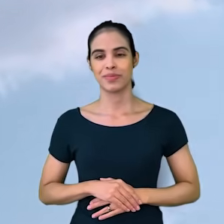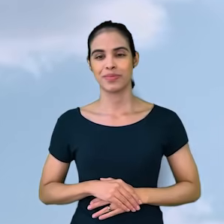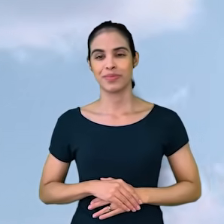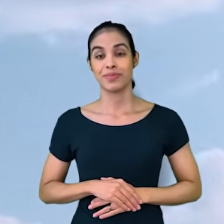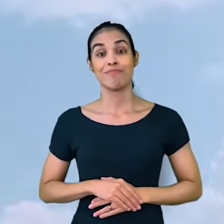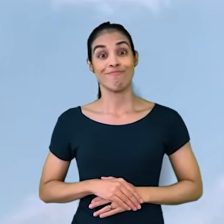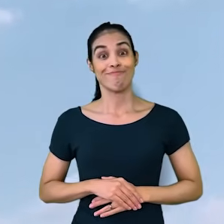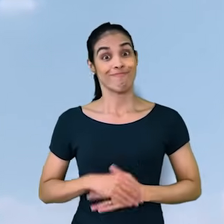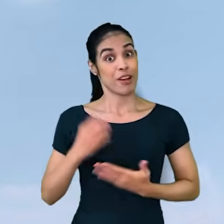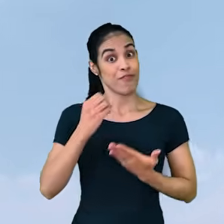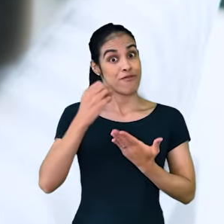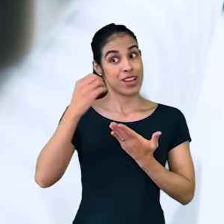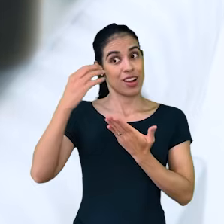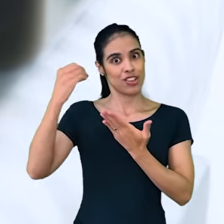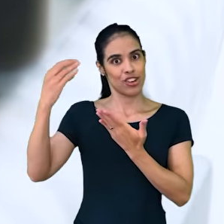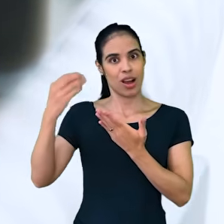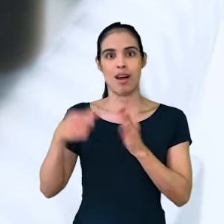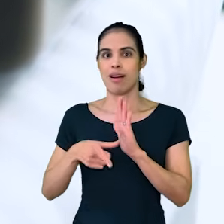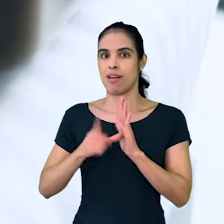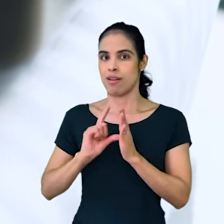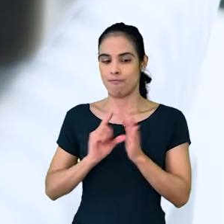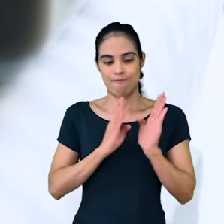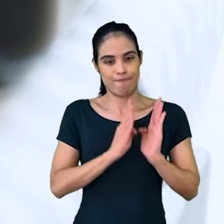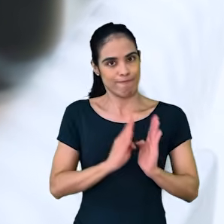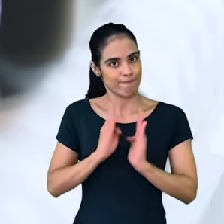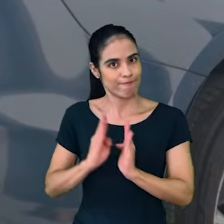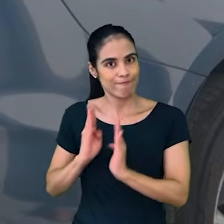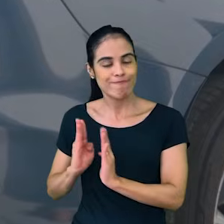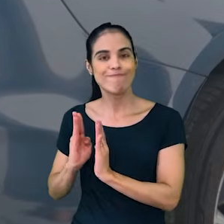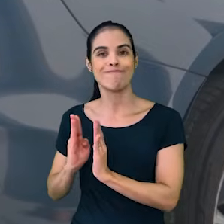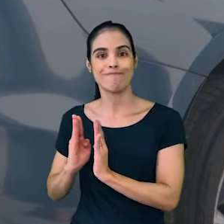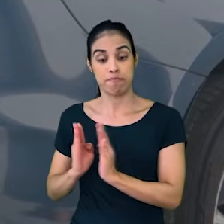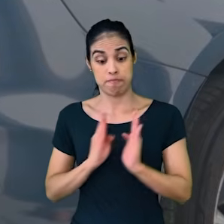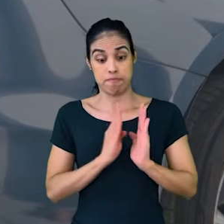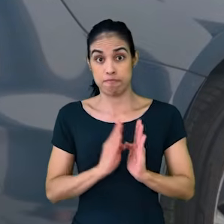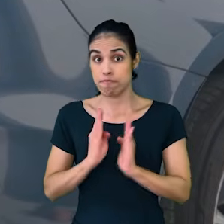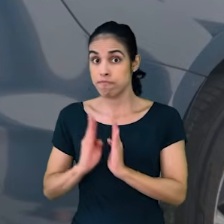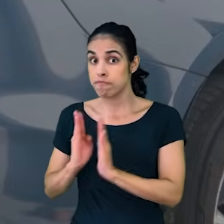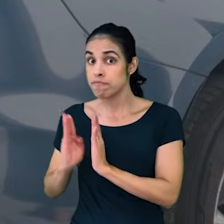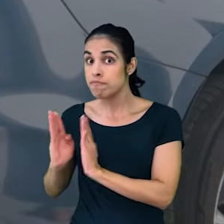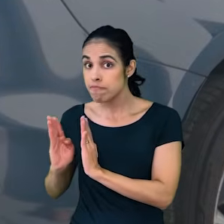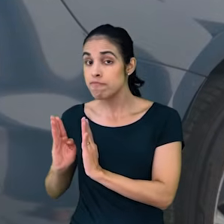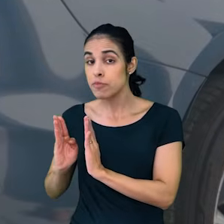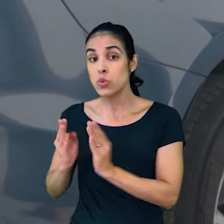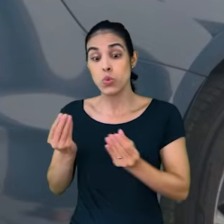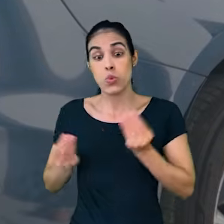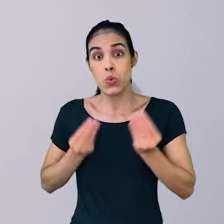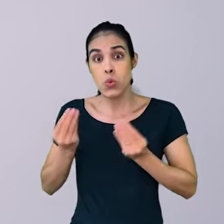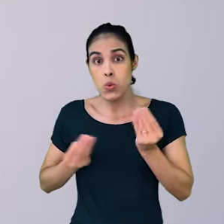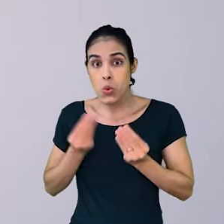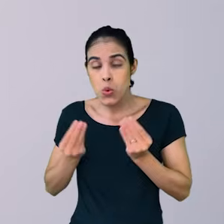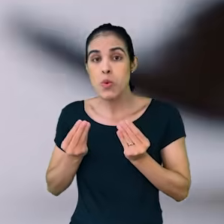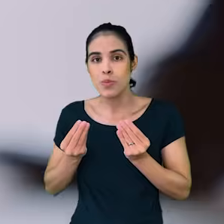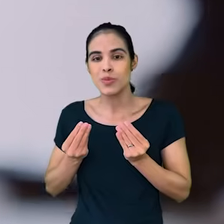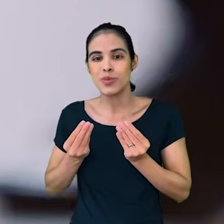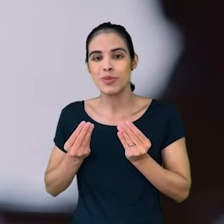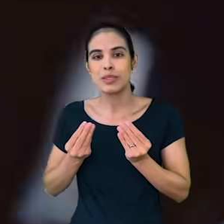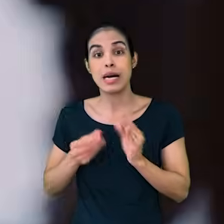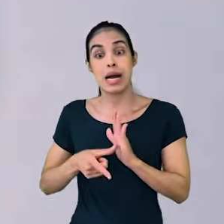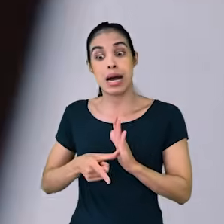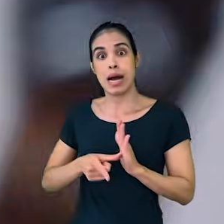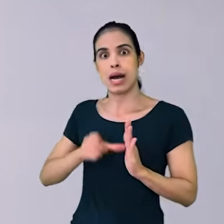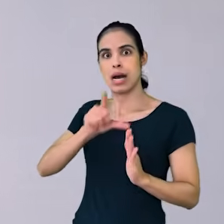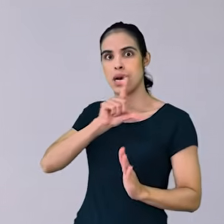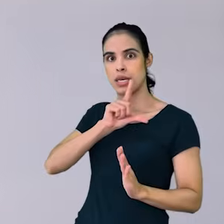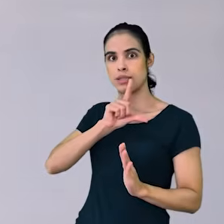No caso de viajar, é necessário planejamento. Planejamento exige antecedência, e antecedência